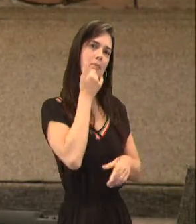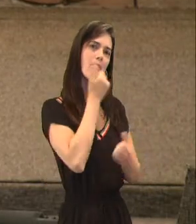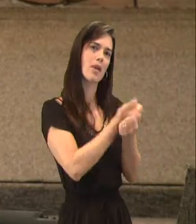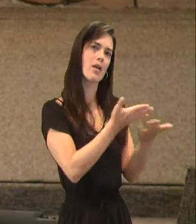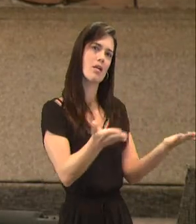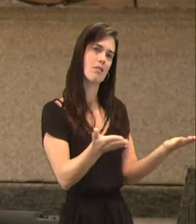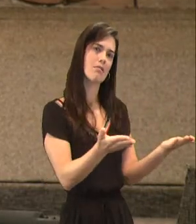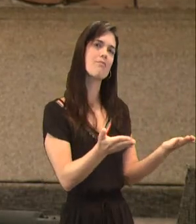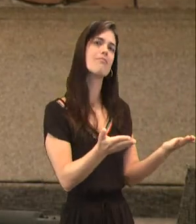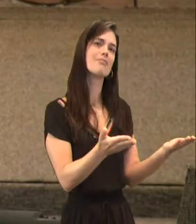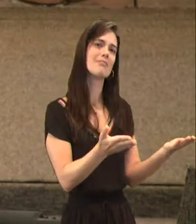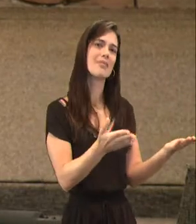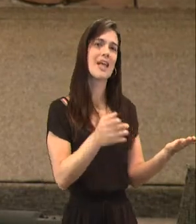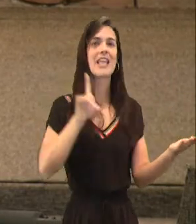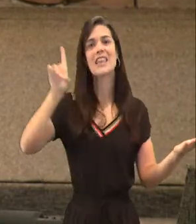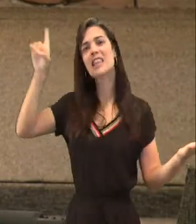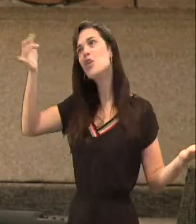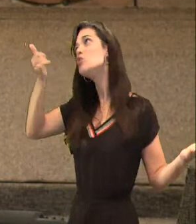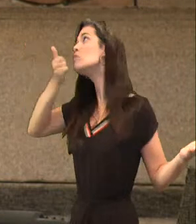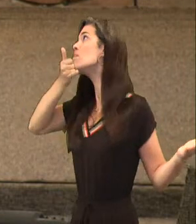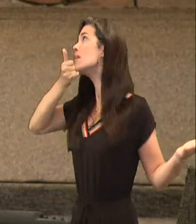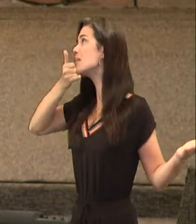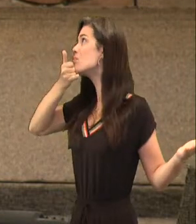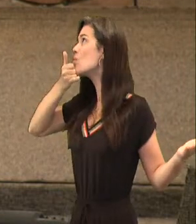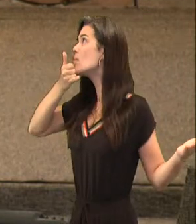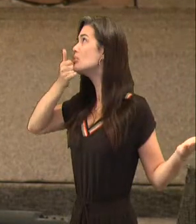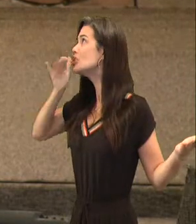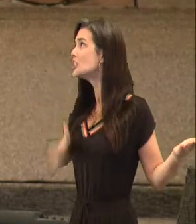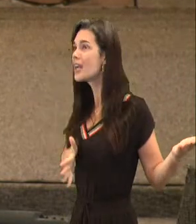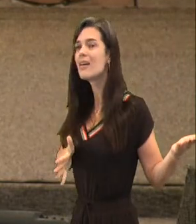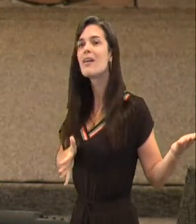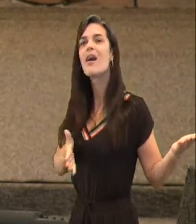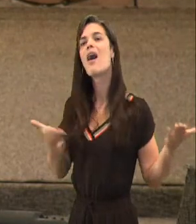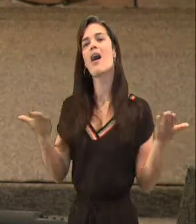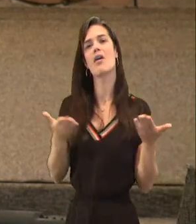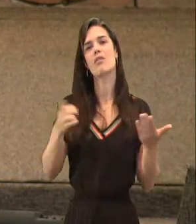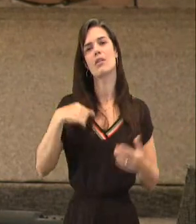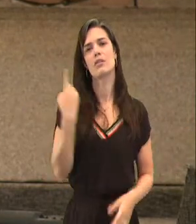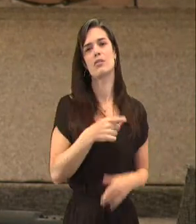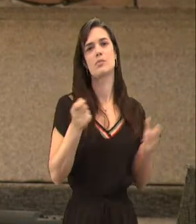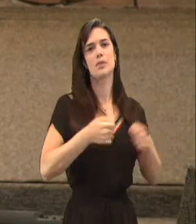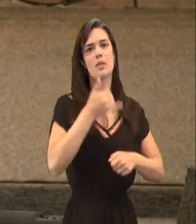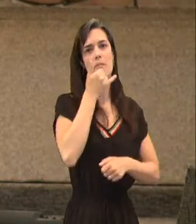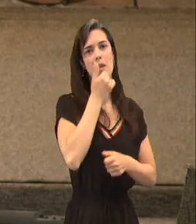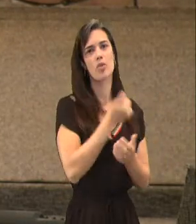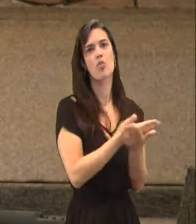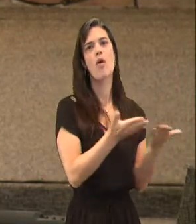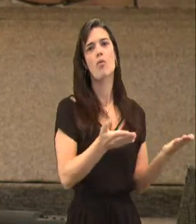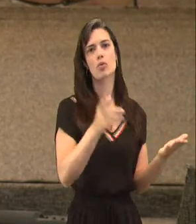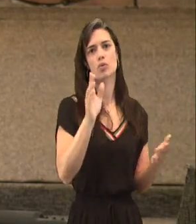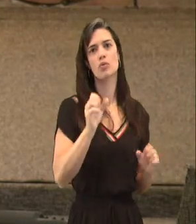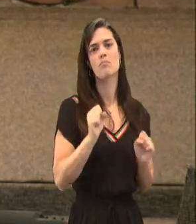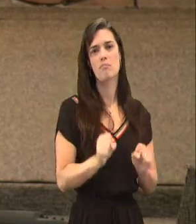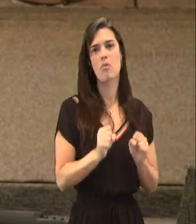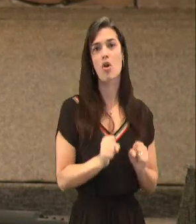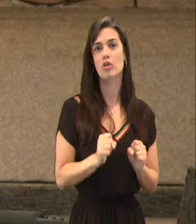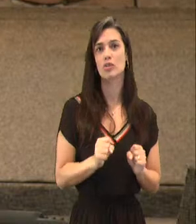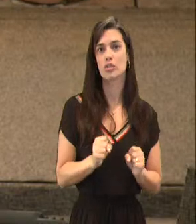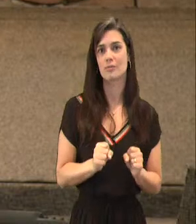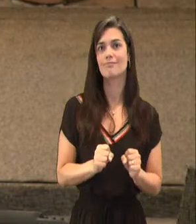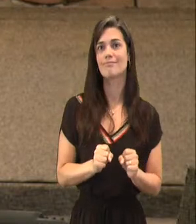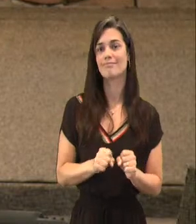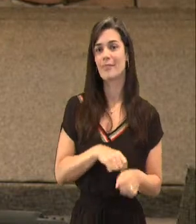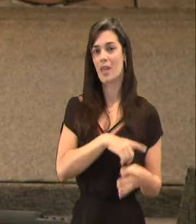Deus consegue praticar o verdadeiro perdão. E isso é mais um princípio, mais